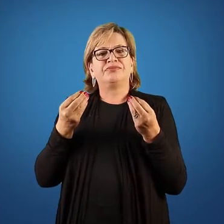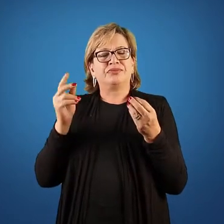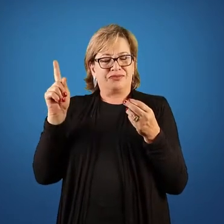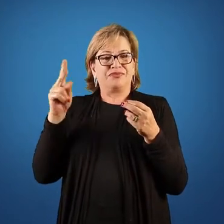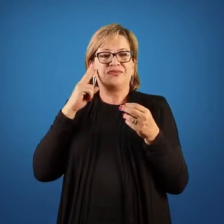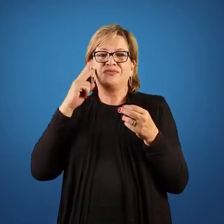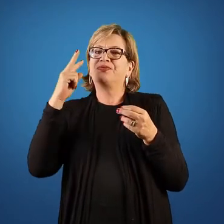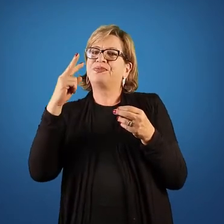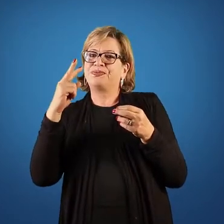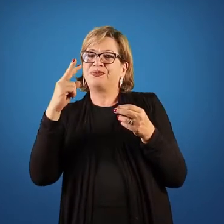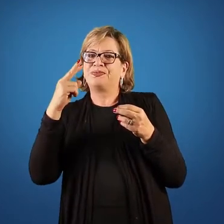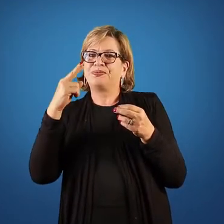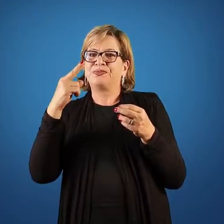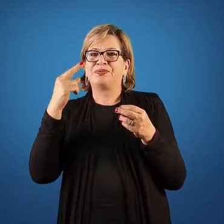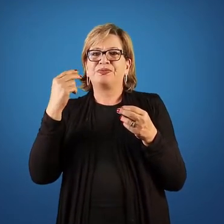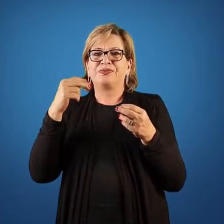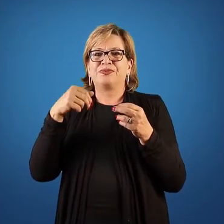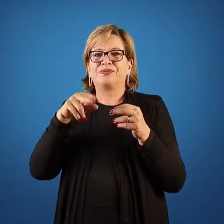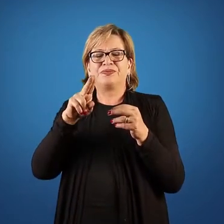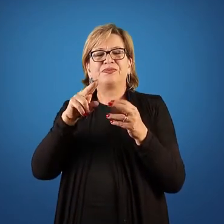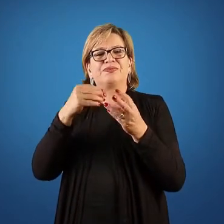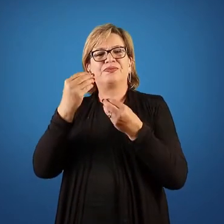Isso, para frente. Volta.